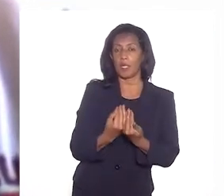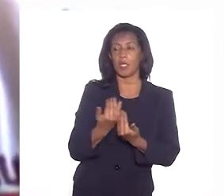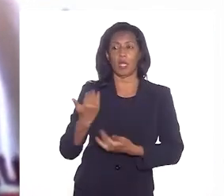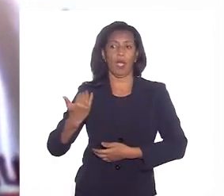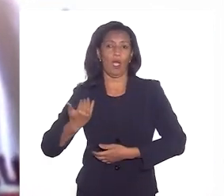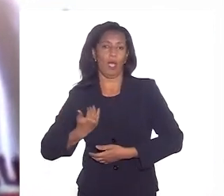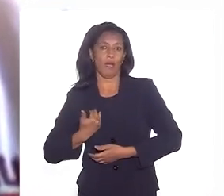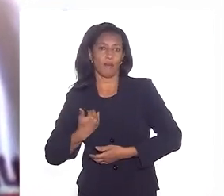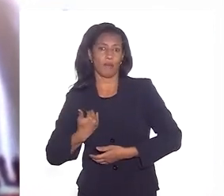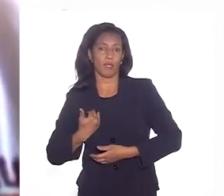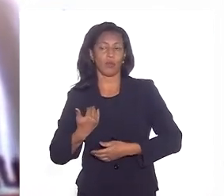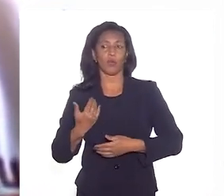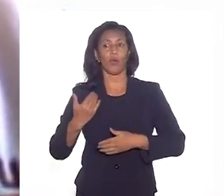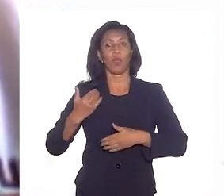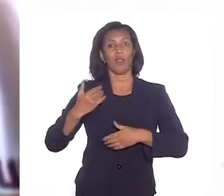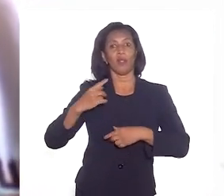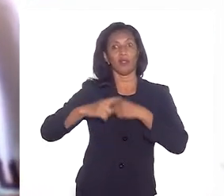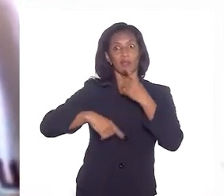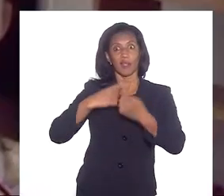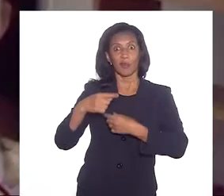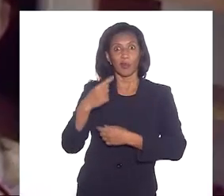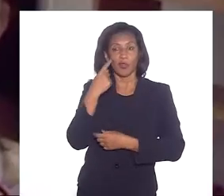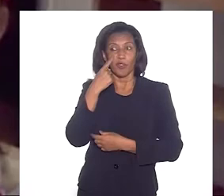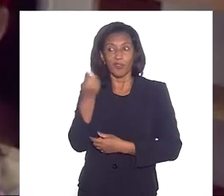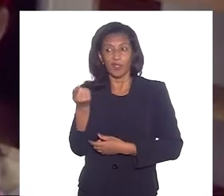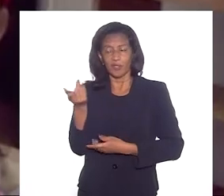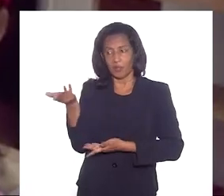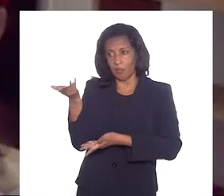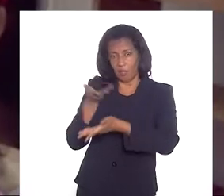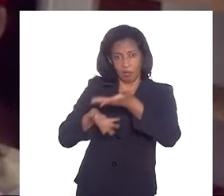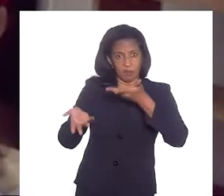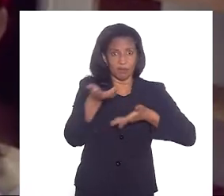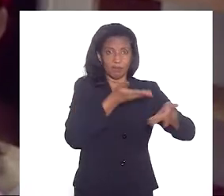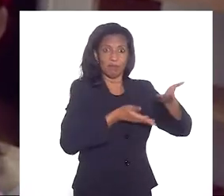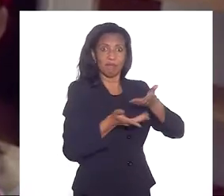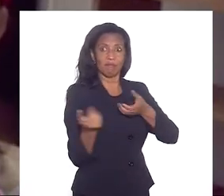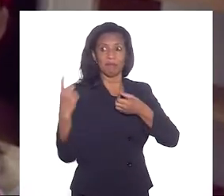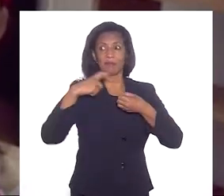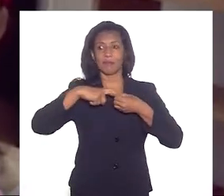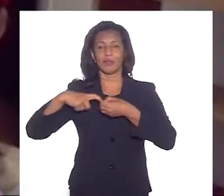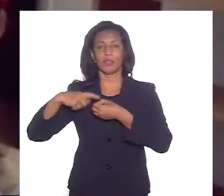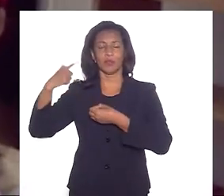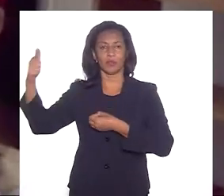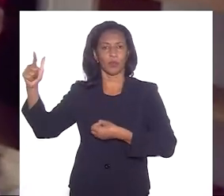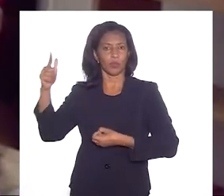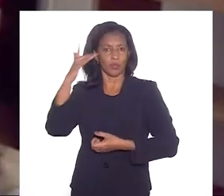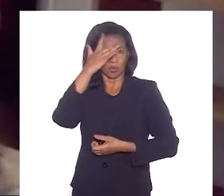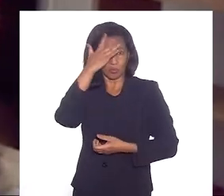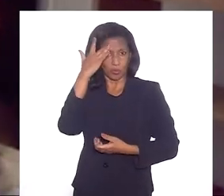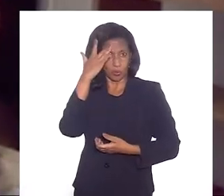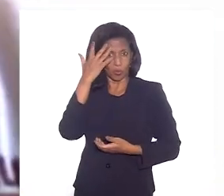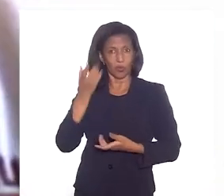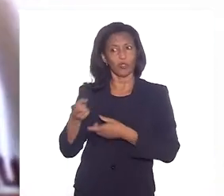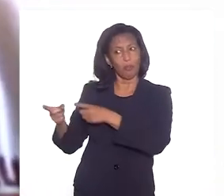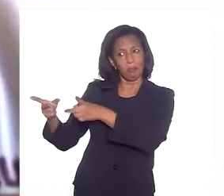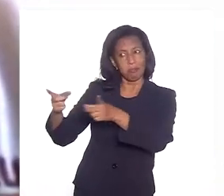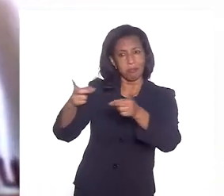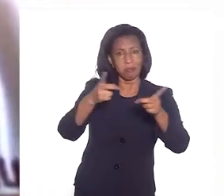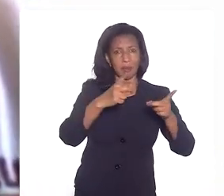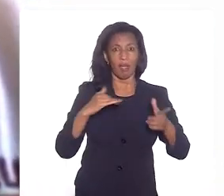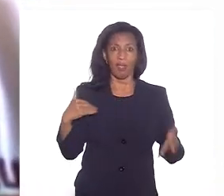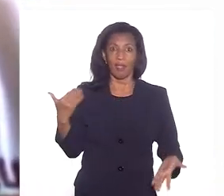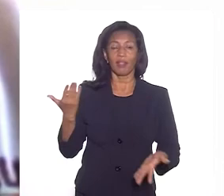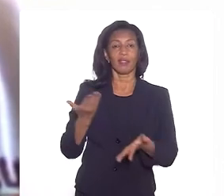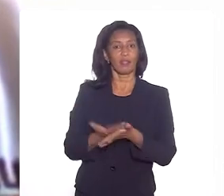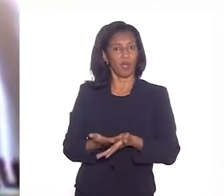Quando eu fui ver, eu já estava fornecendo, fazendo parcerias com outras pessoas. E até hoje, né, graças a